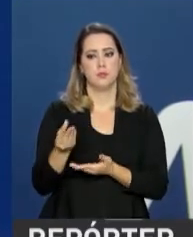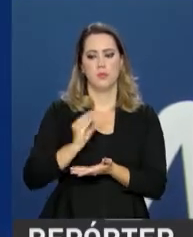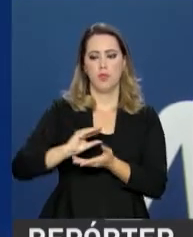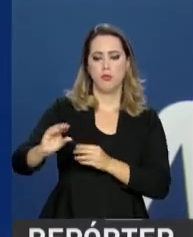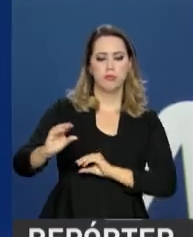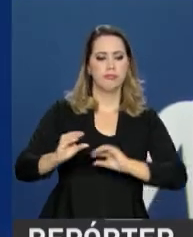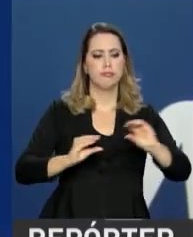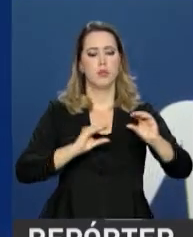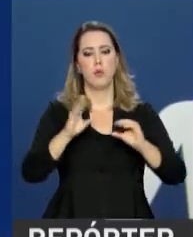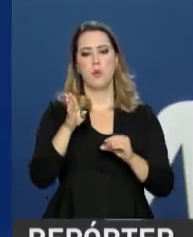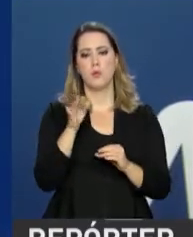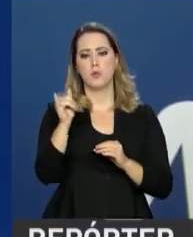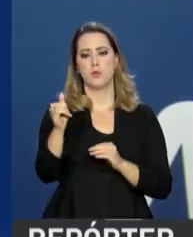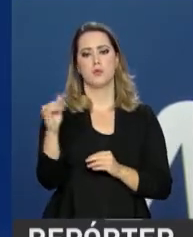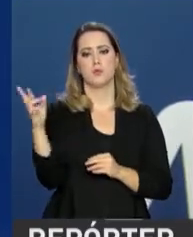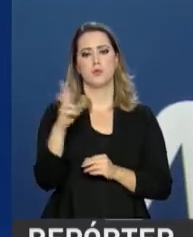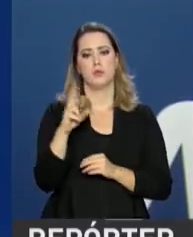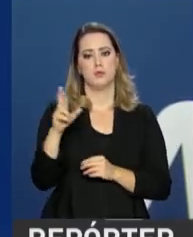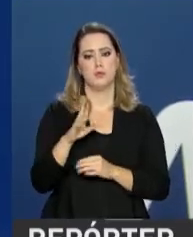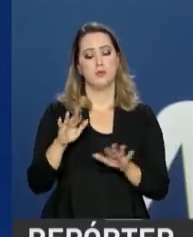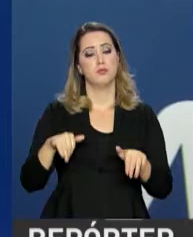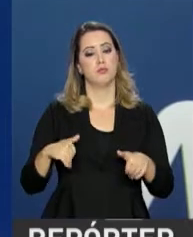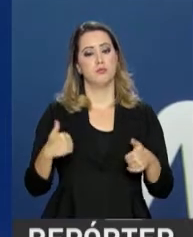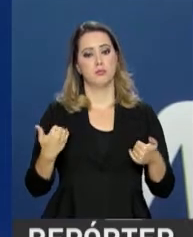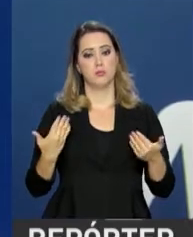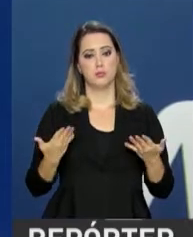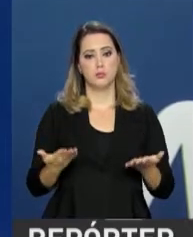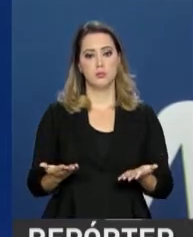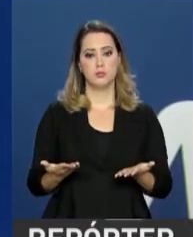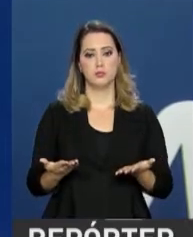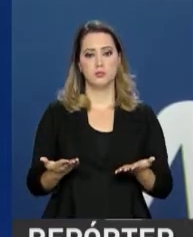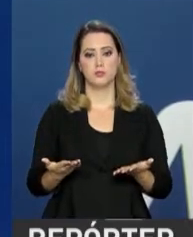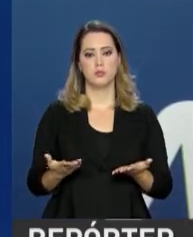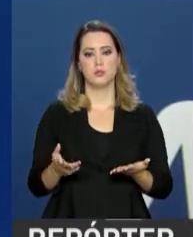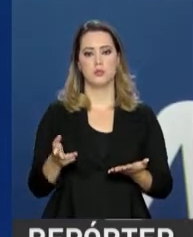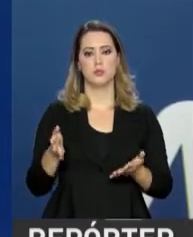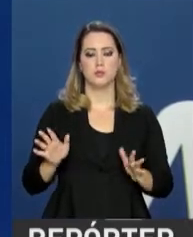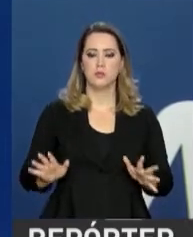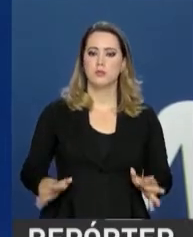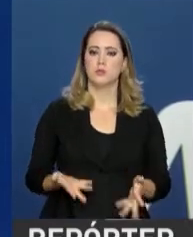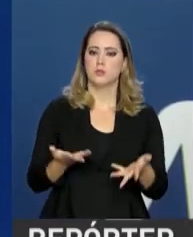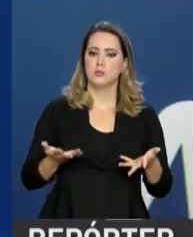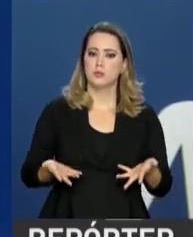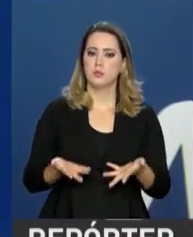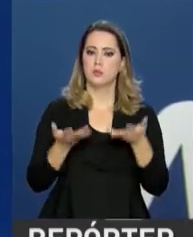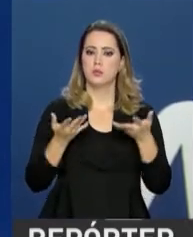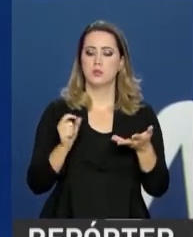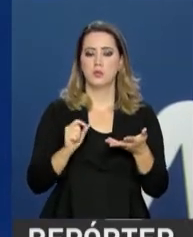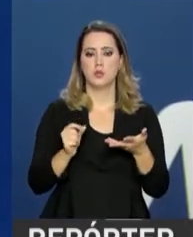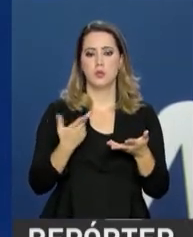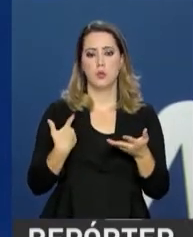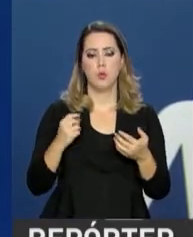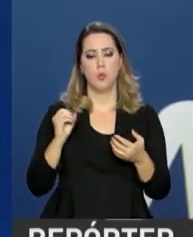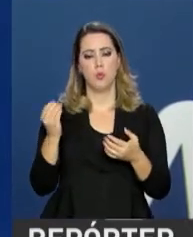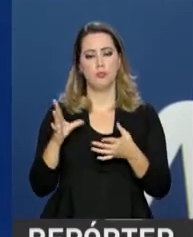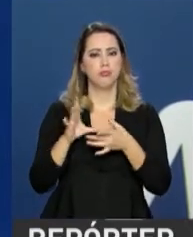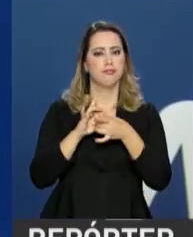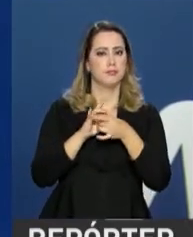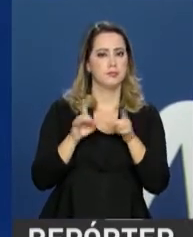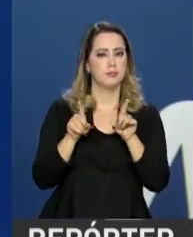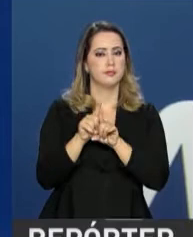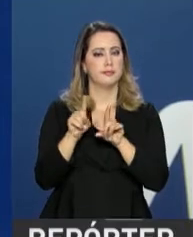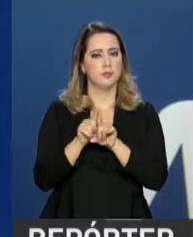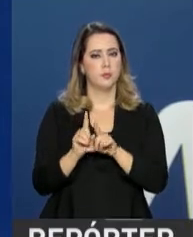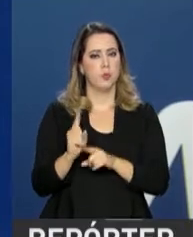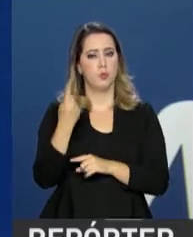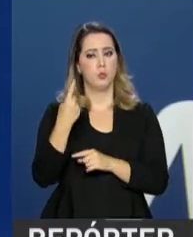recursos aí na casa dos bilhões de reais e, com isso, fomentando ainda mais ou se associando ainda mais, né,